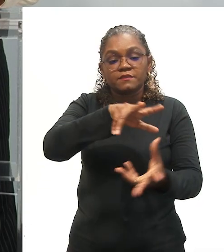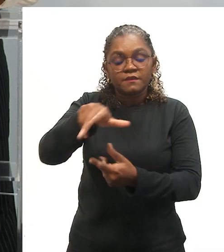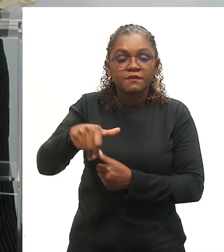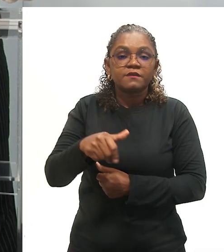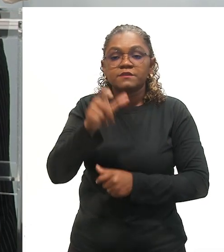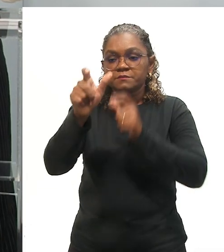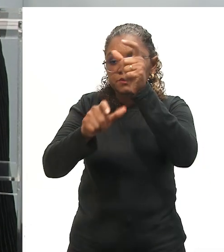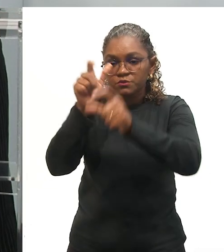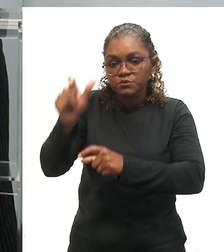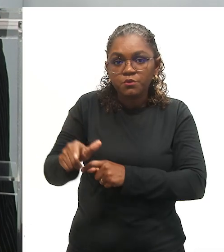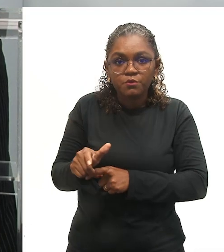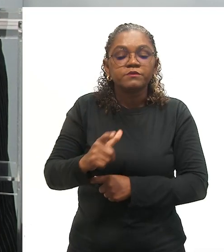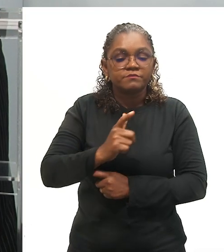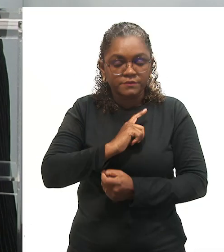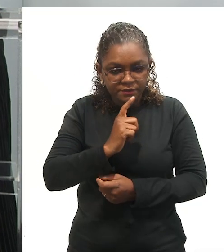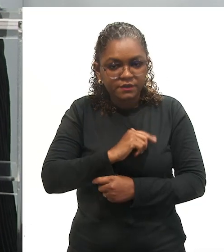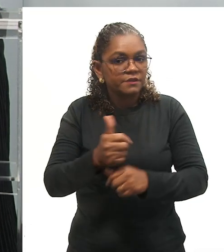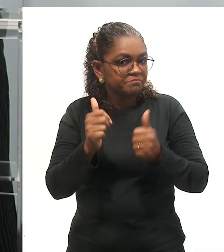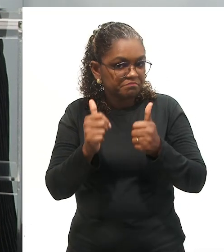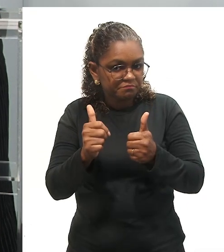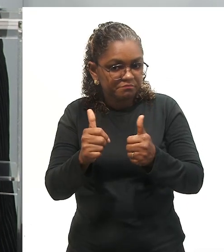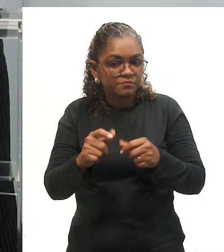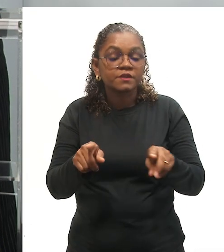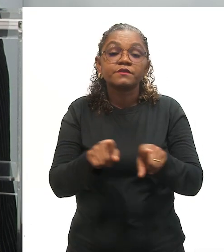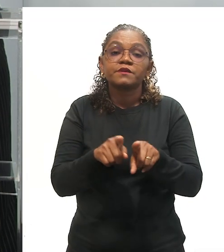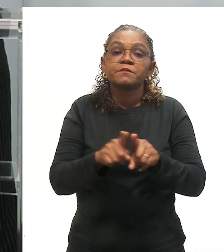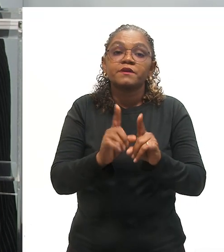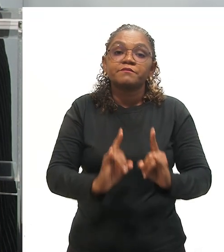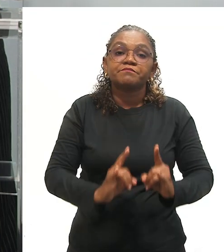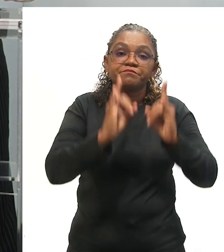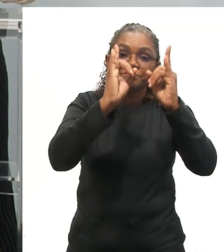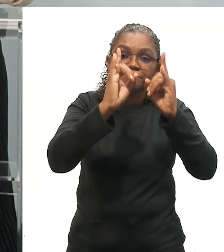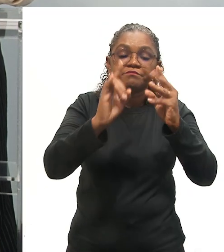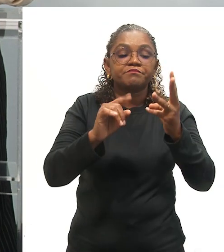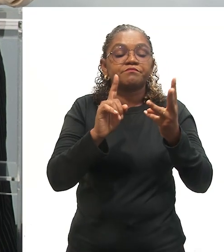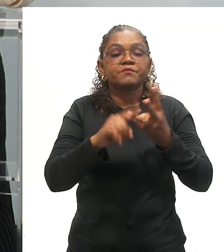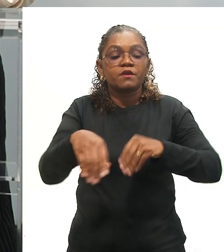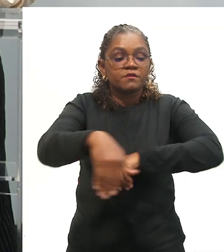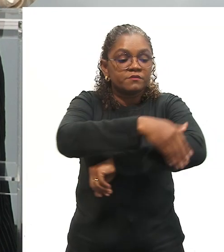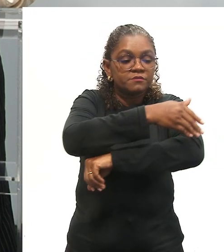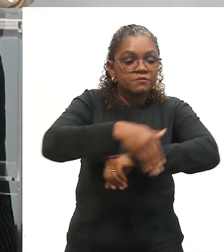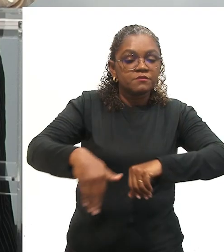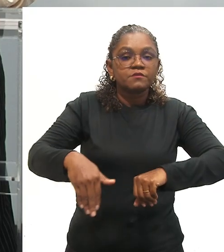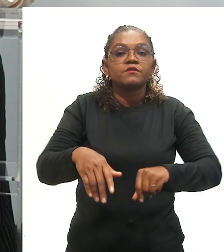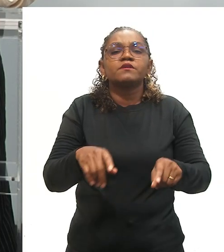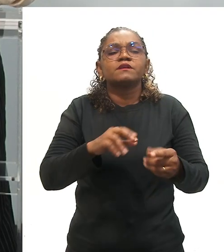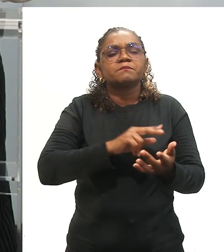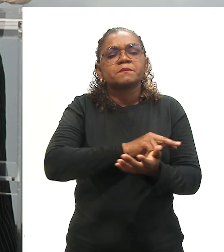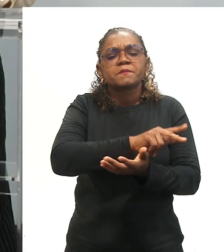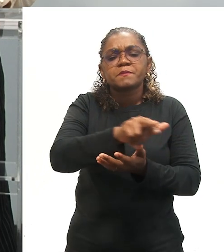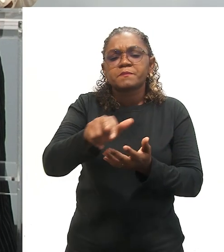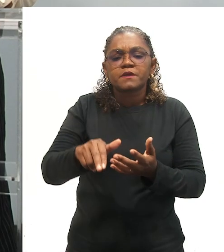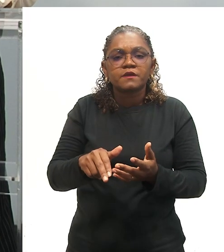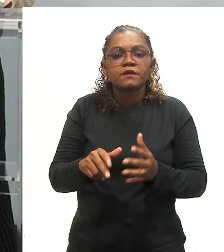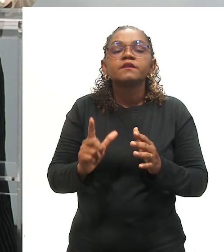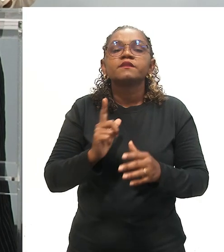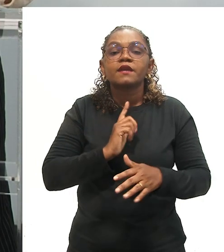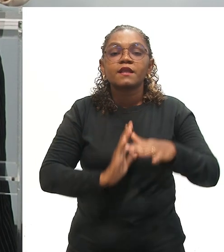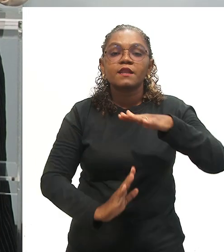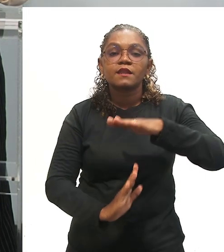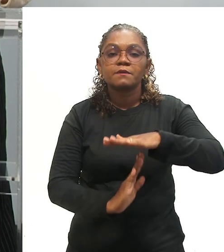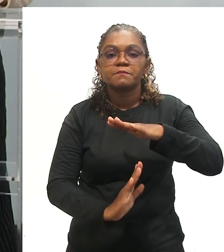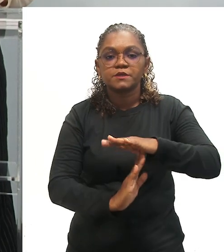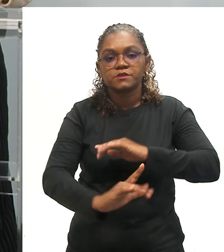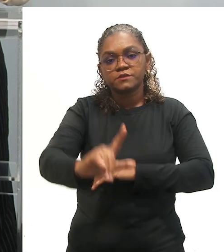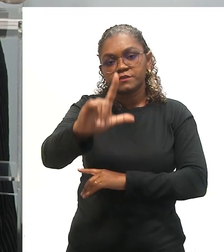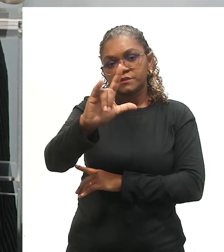recursos naturais, de estruturas financeiras, de prédios, de ruas, de tudo que a gente usa para produzir. Por causa disso,